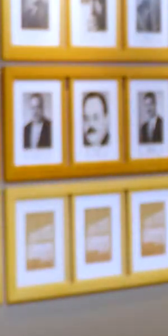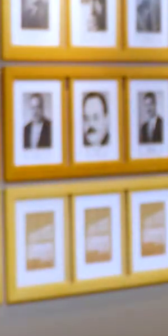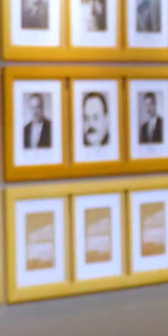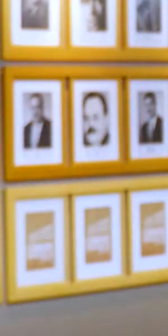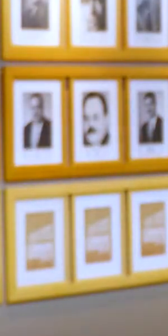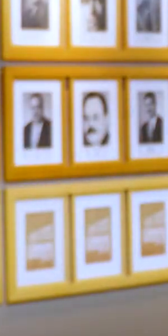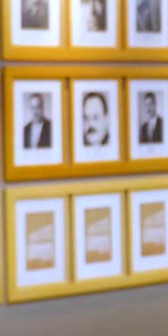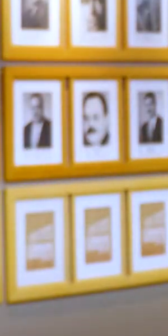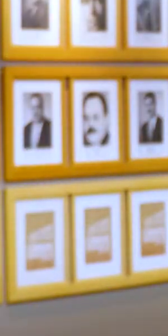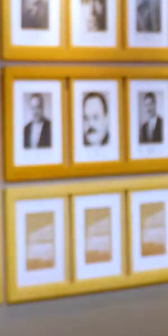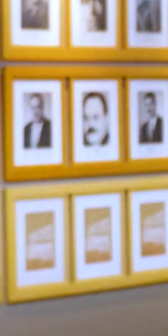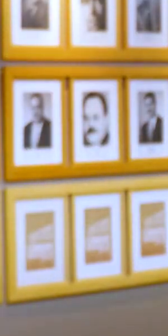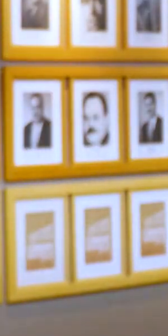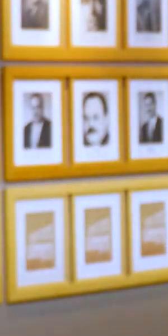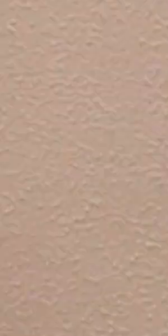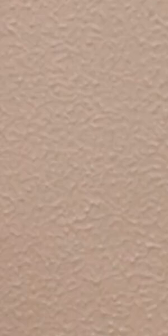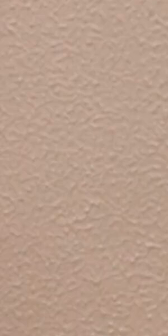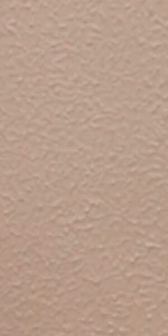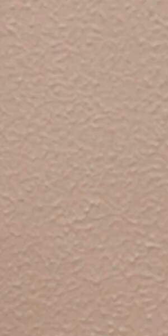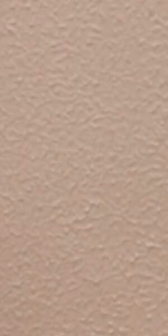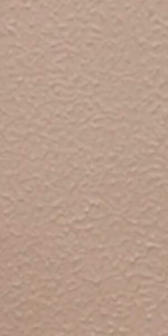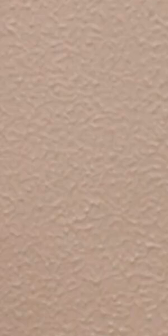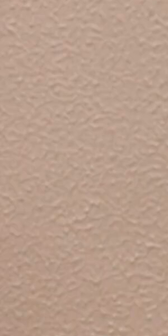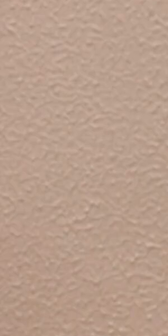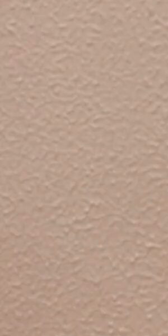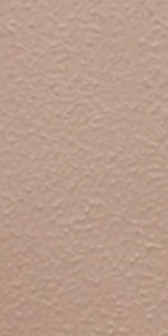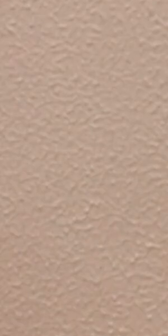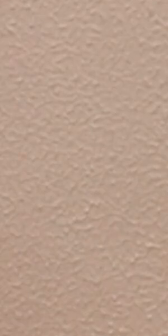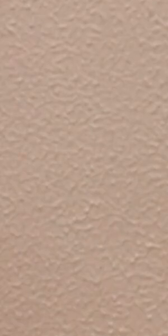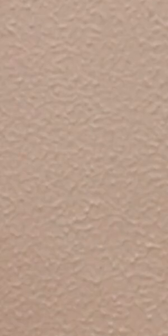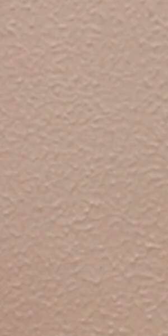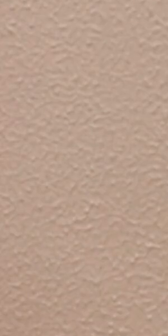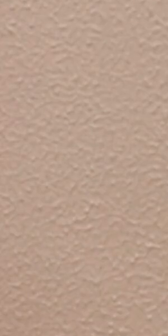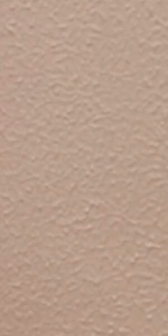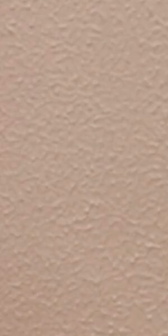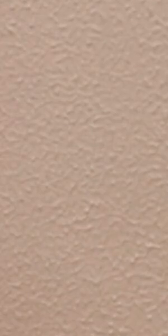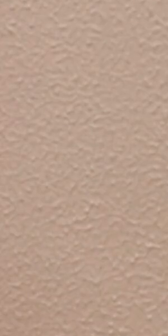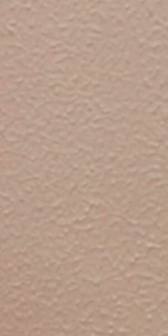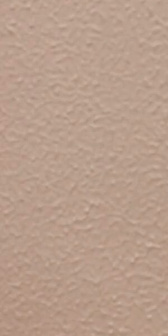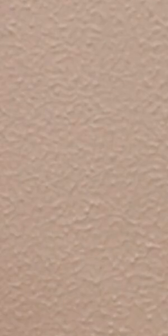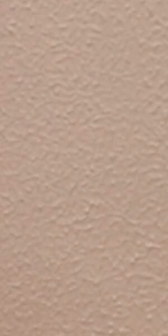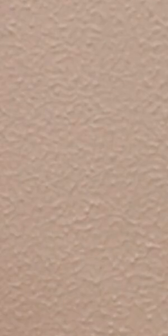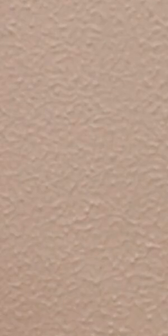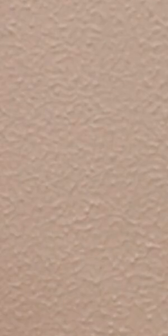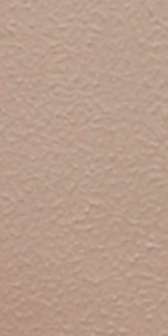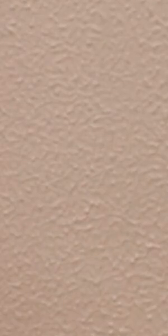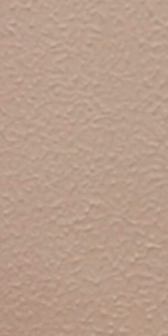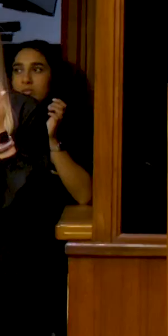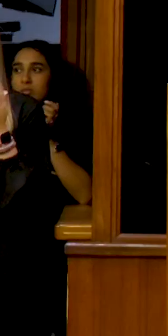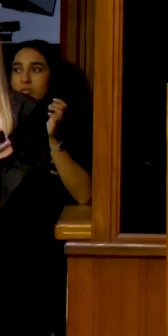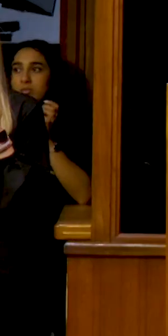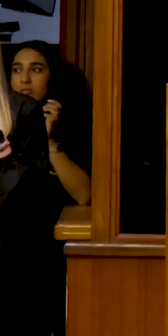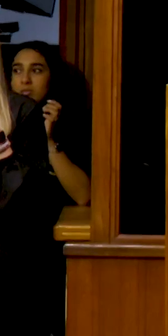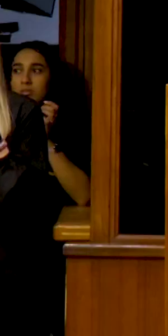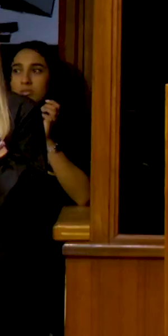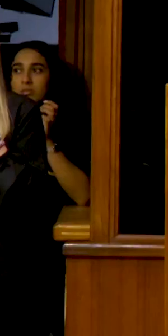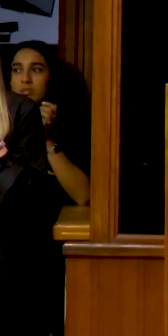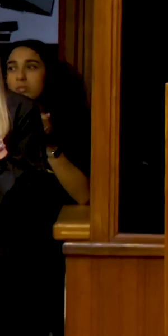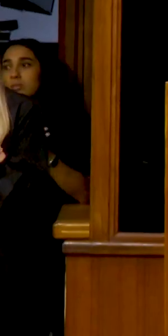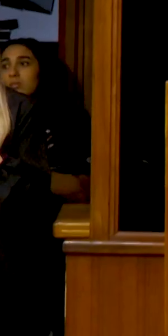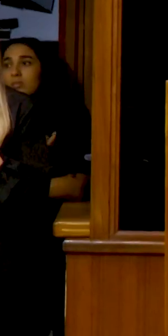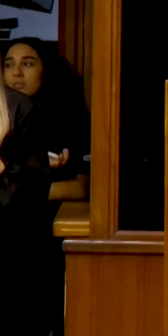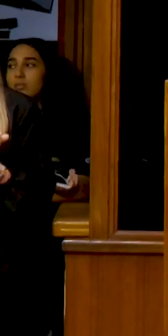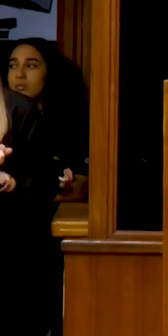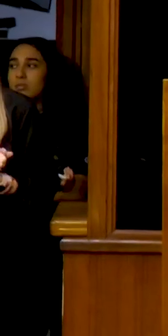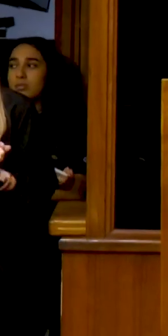bem mais precioso, que são as crianças. O prefeito Adilode Domênico cumprimentou o Legislativo e o vereador Pedro Rodrigues pela honraria e